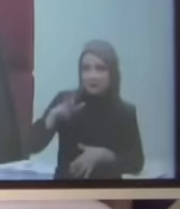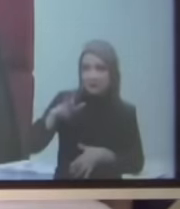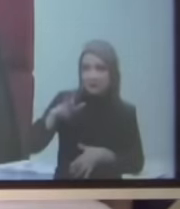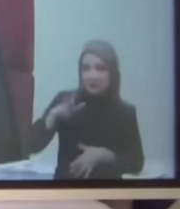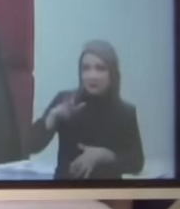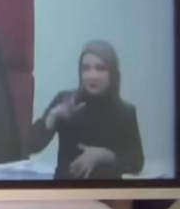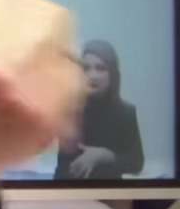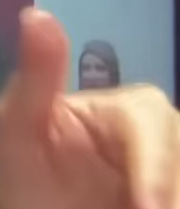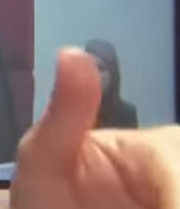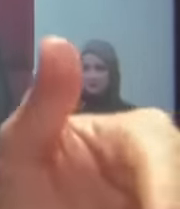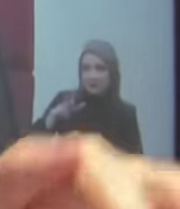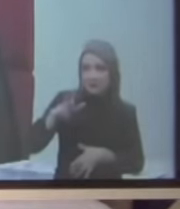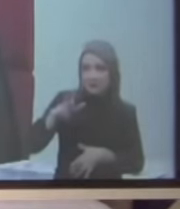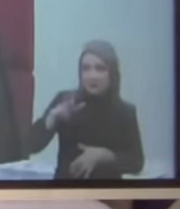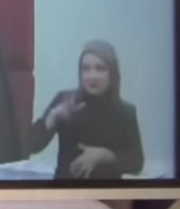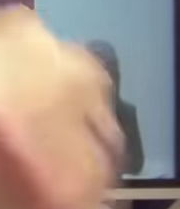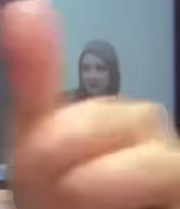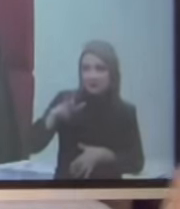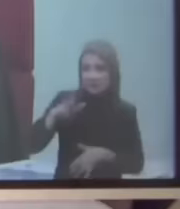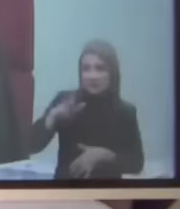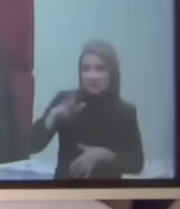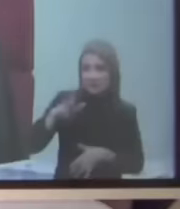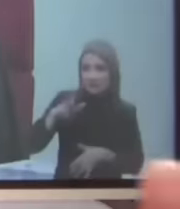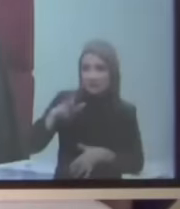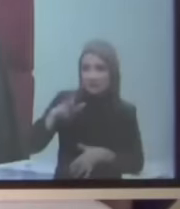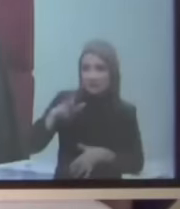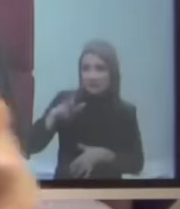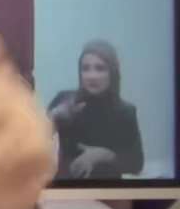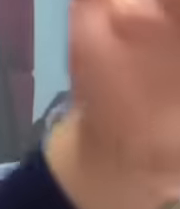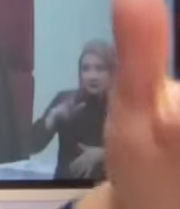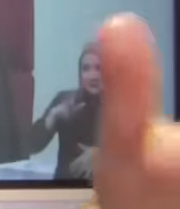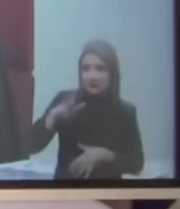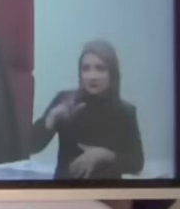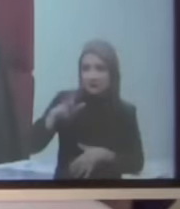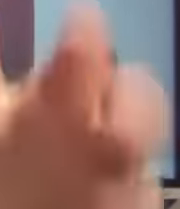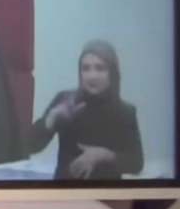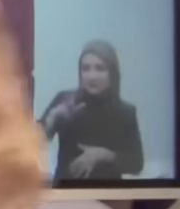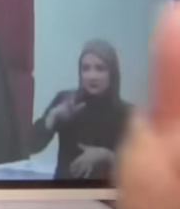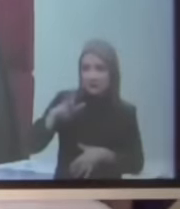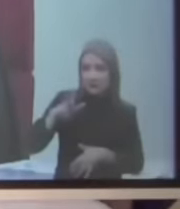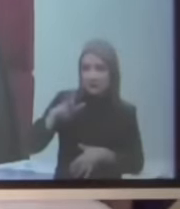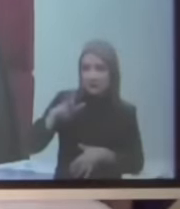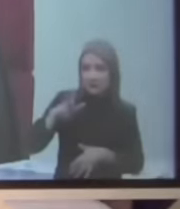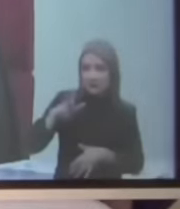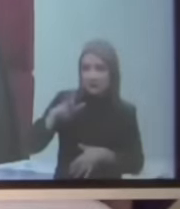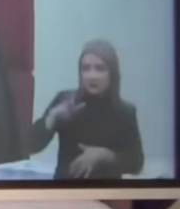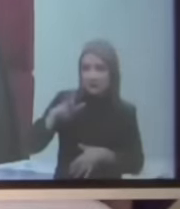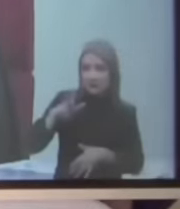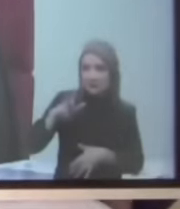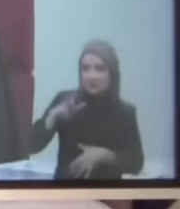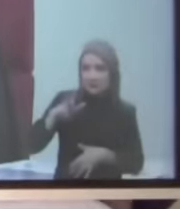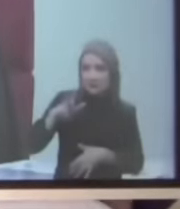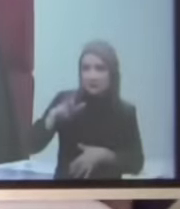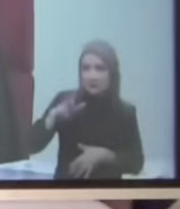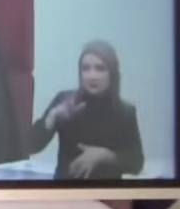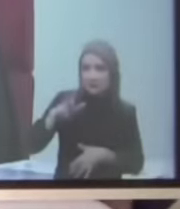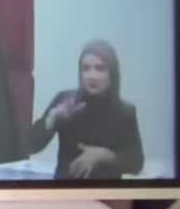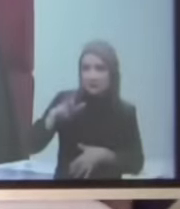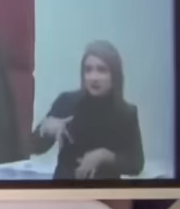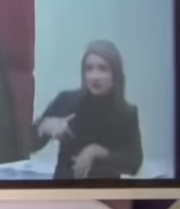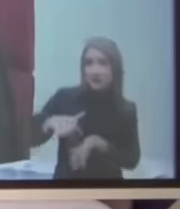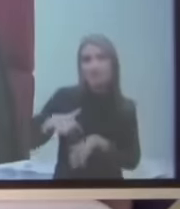iremos nos reunir para criar uma PEC para acabar com esse negócio da onde você não pode defender os seus clientes. Basicamente, o que ele está falando. Vamos